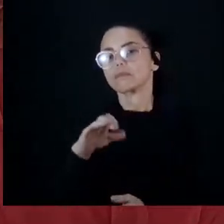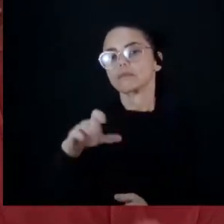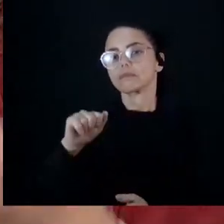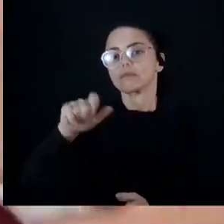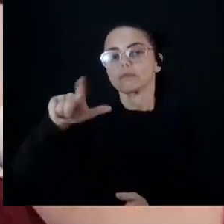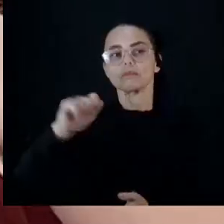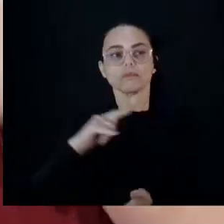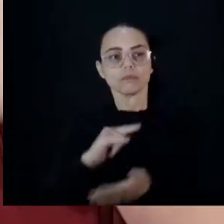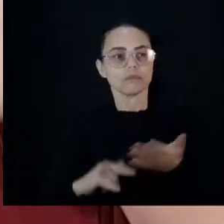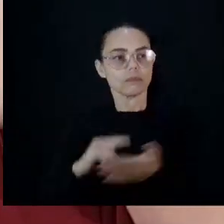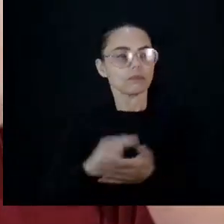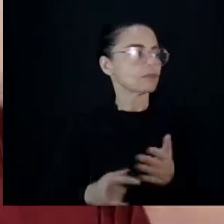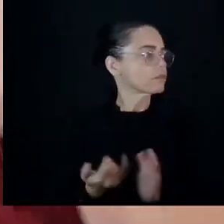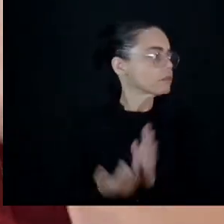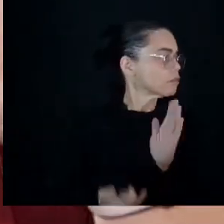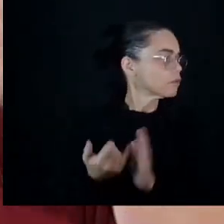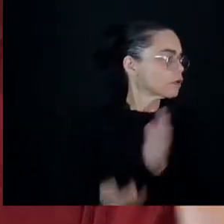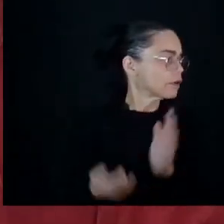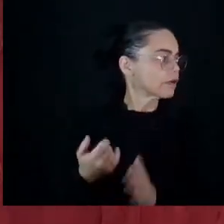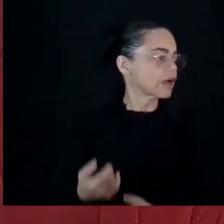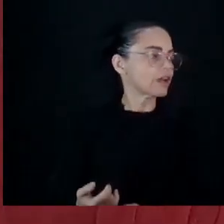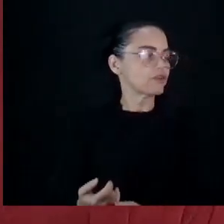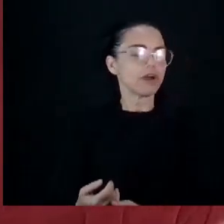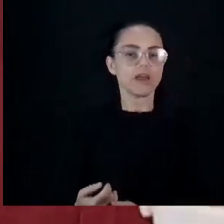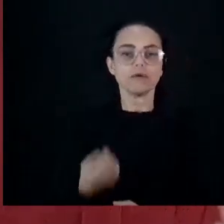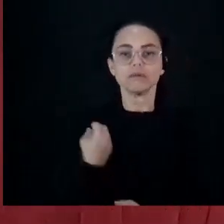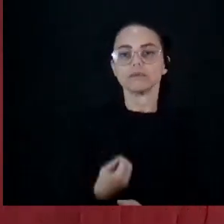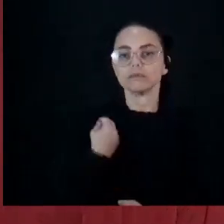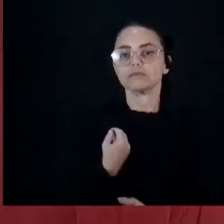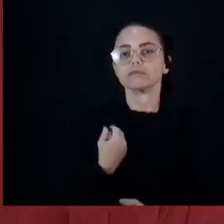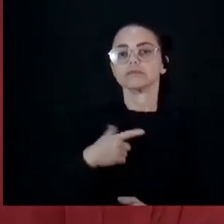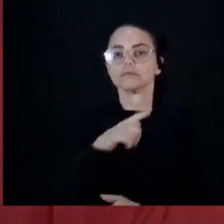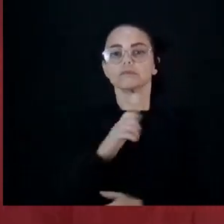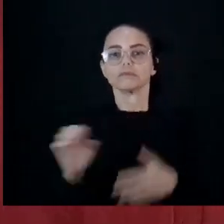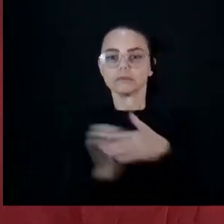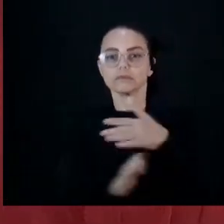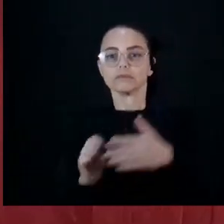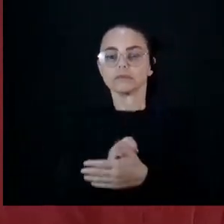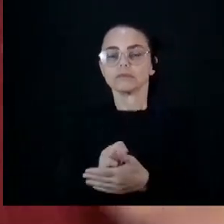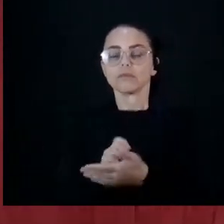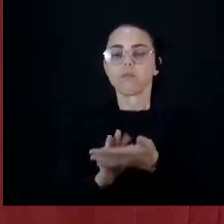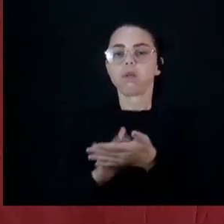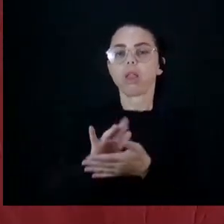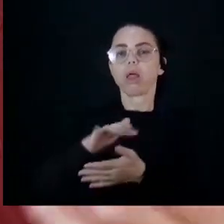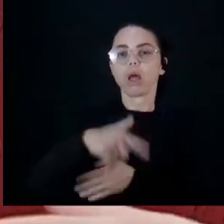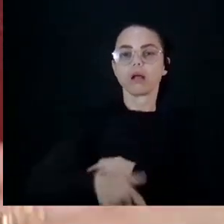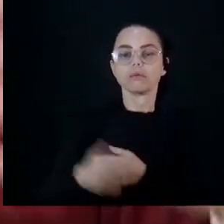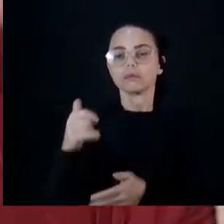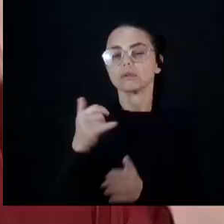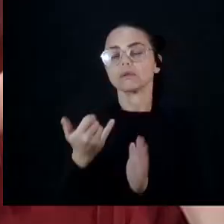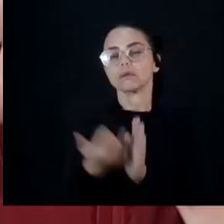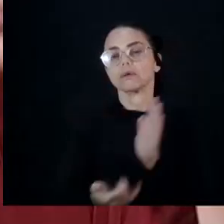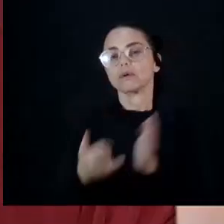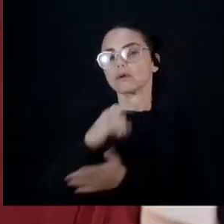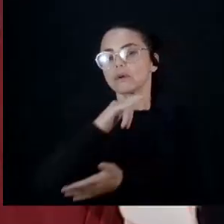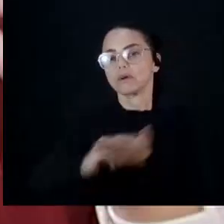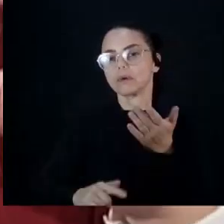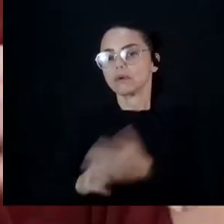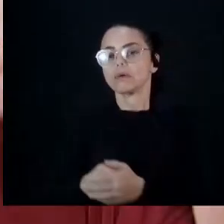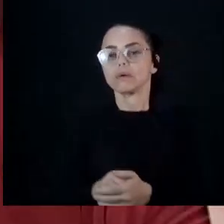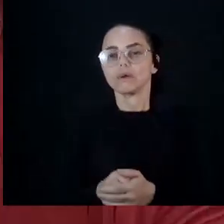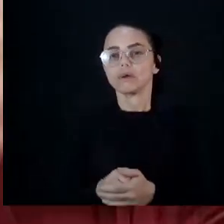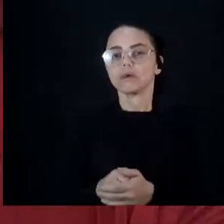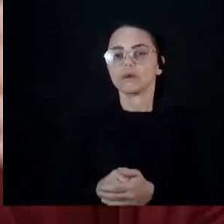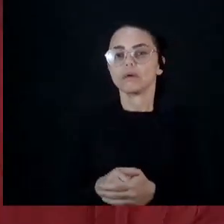são pequenas e médias, em geral, têm um volume alto de notas fiscais. O que o processador faz? É um programa,